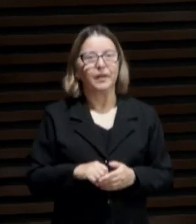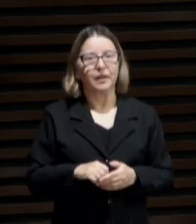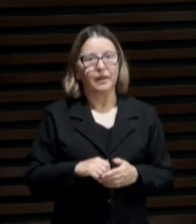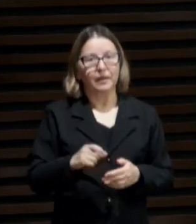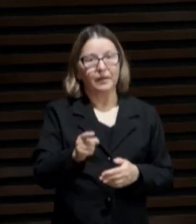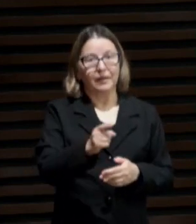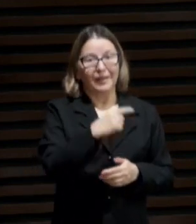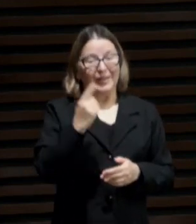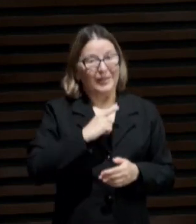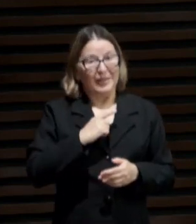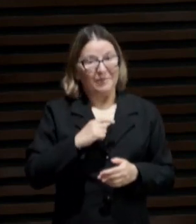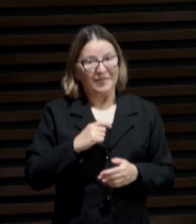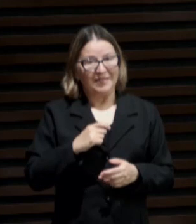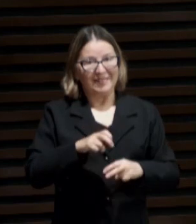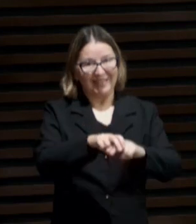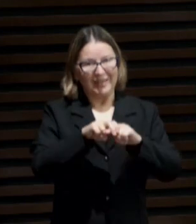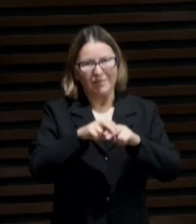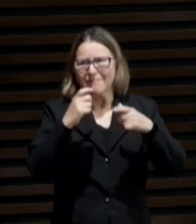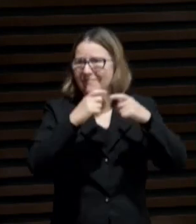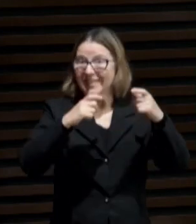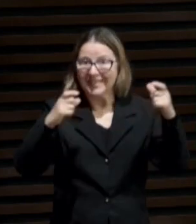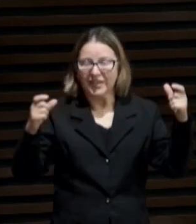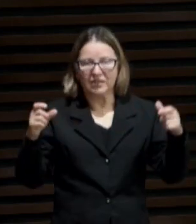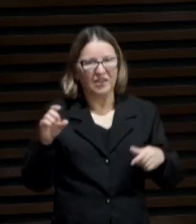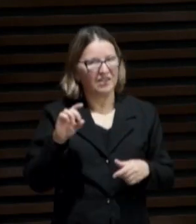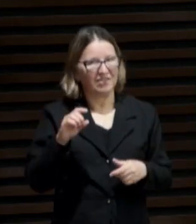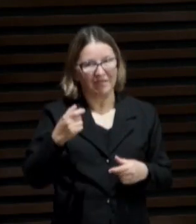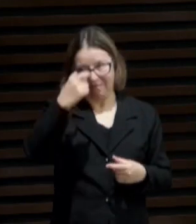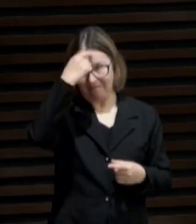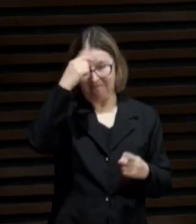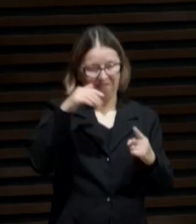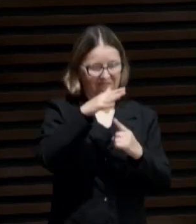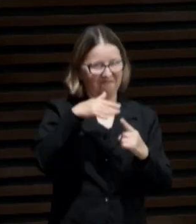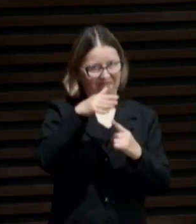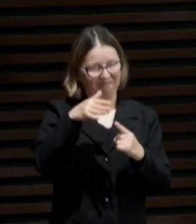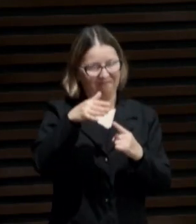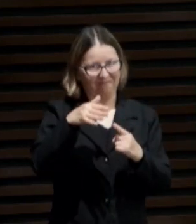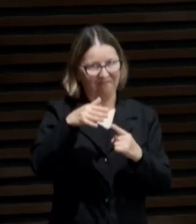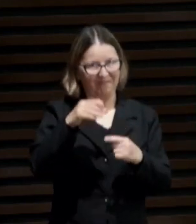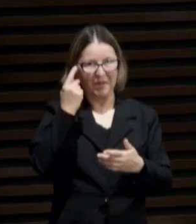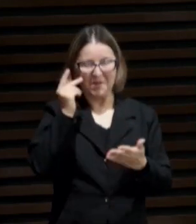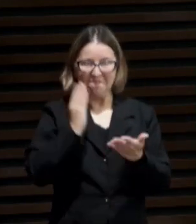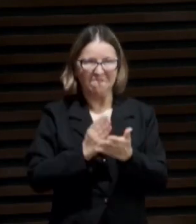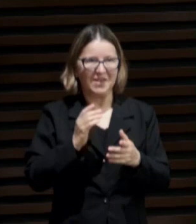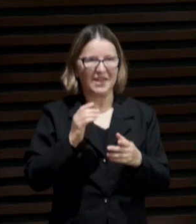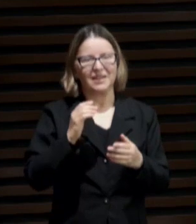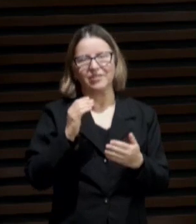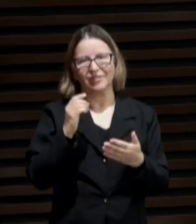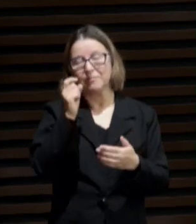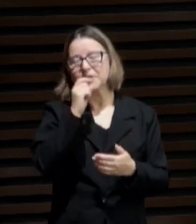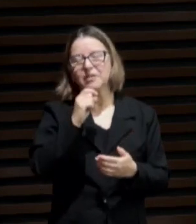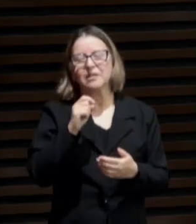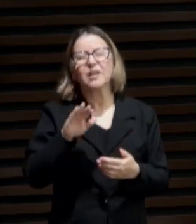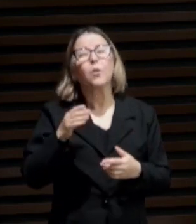razão muito maior do que a simples moralidade para deixar a mentira. E qual que é essa